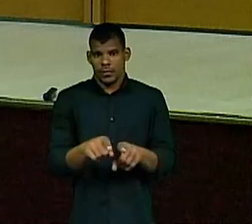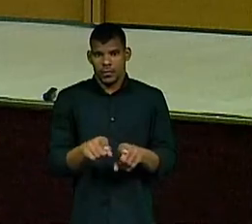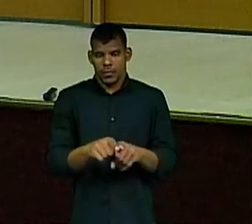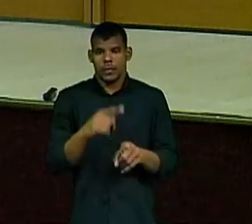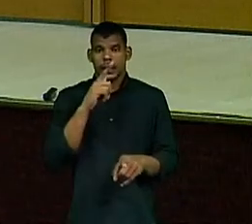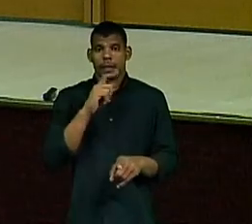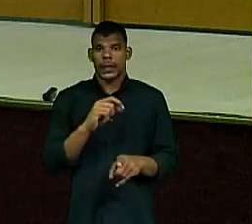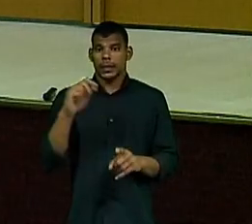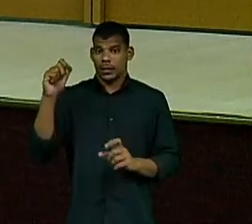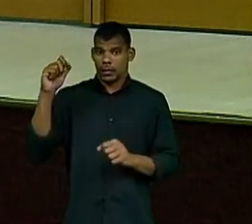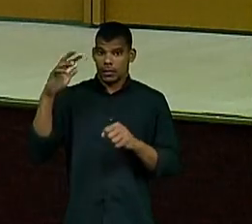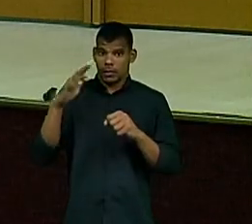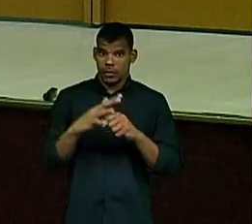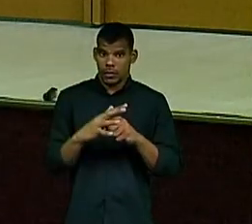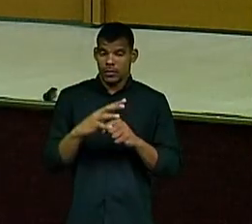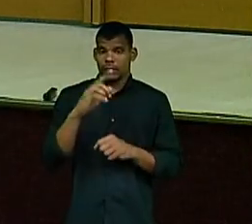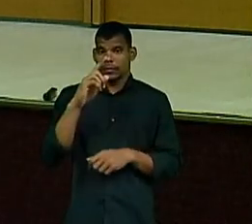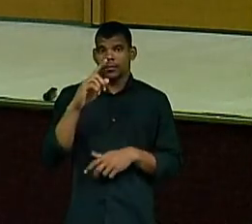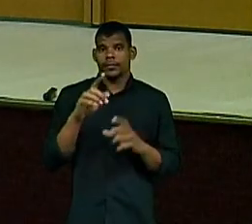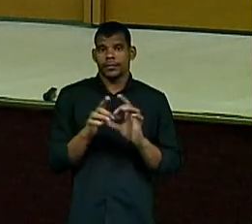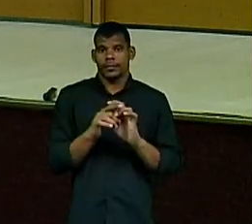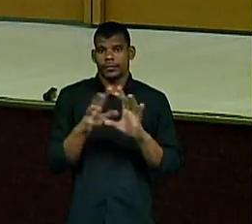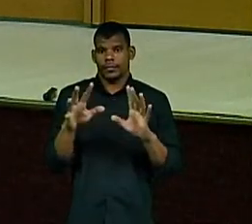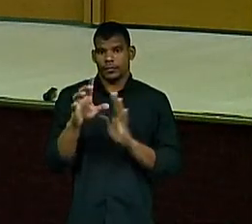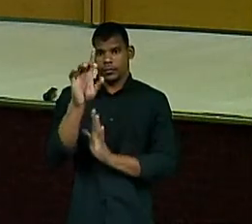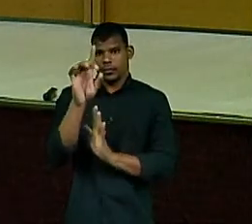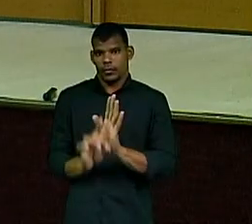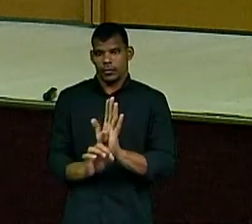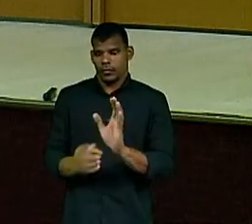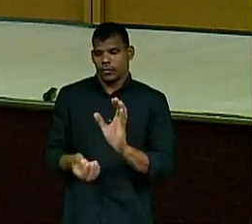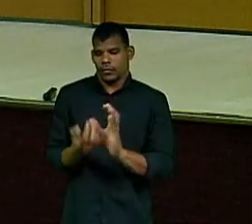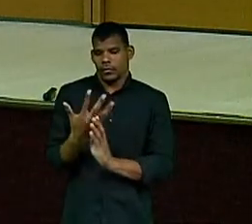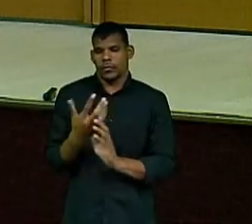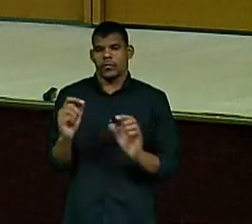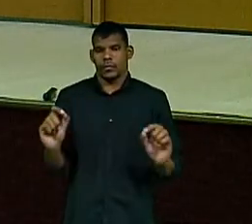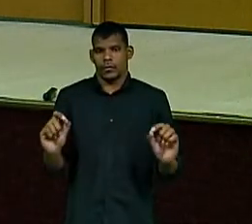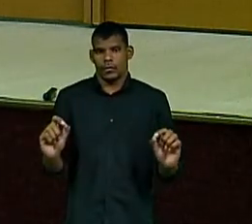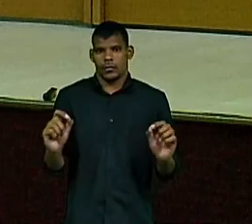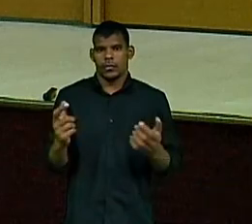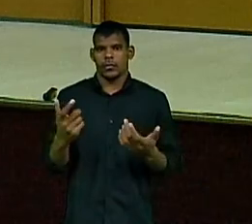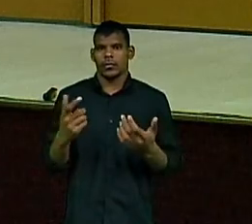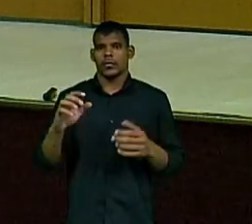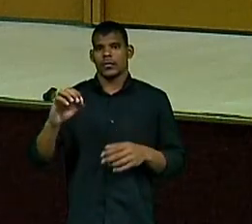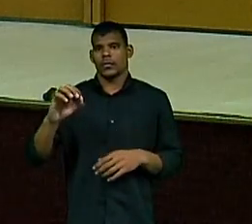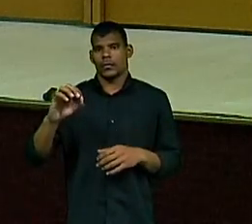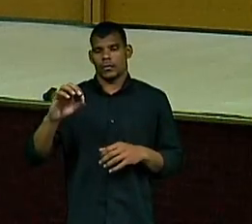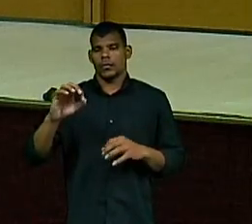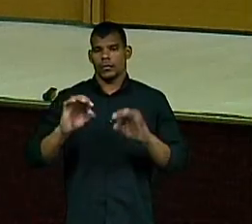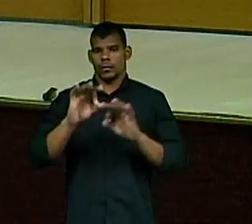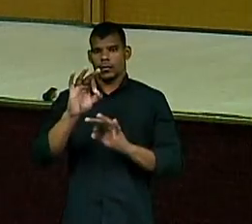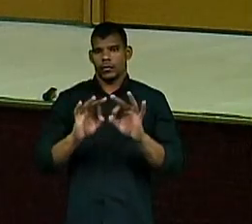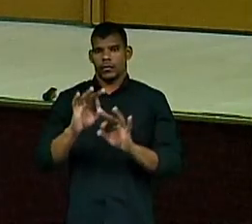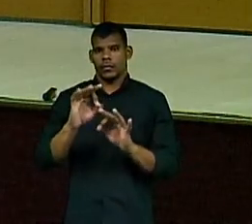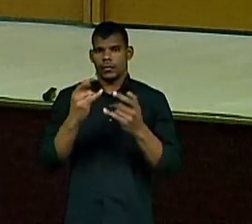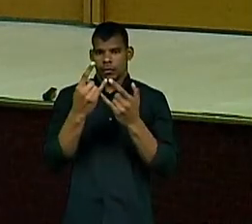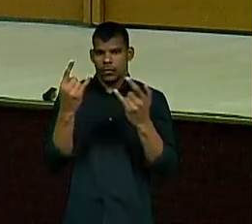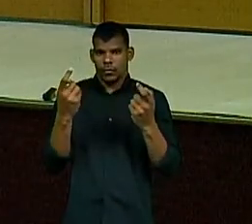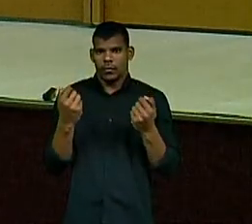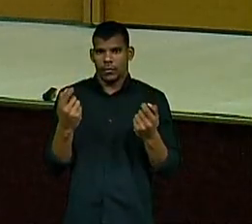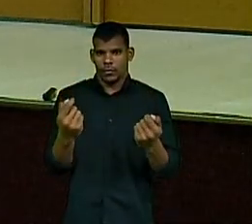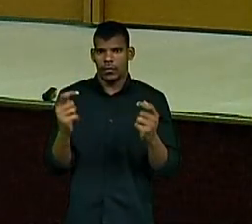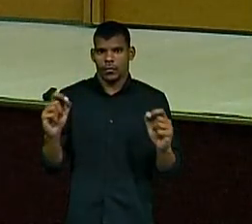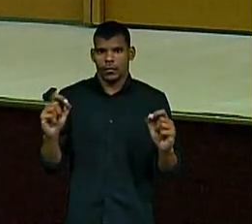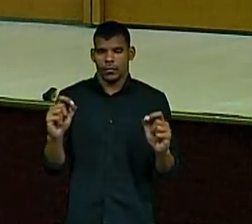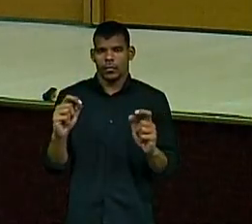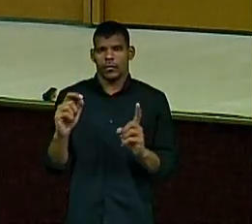iluminismo nas liberdades dos direitos vão criar doutrina de contrastação da ordem capitalista a mais conhecida que o pessoal chama de